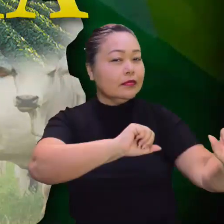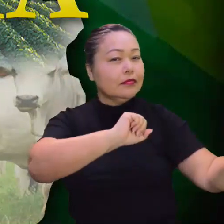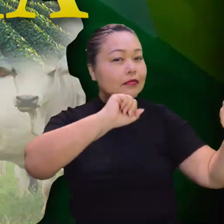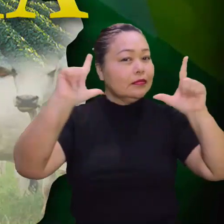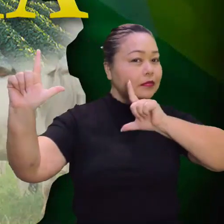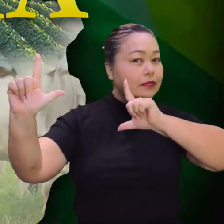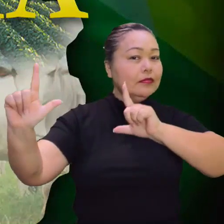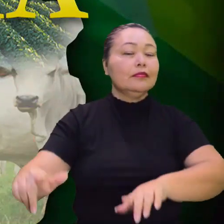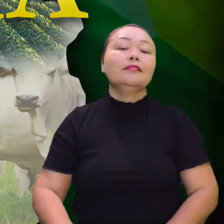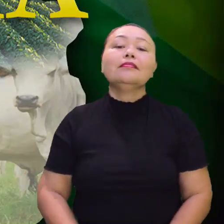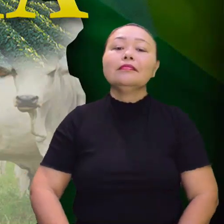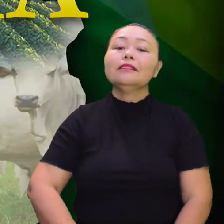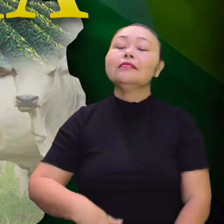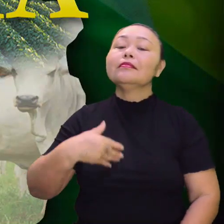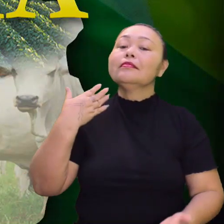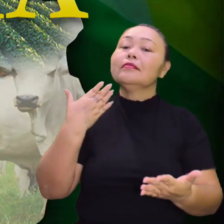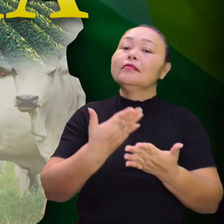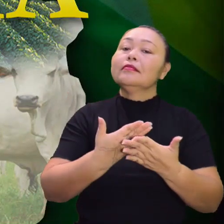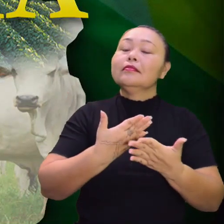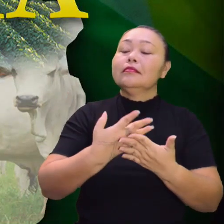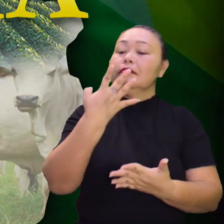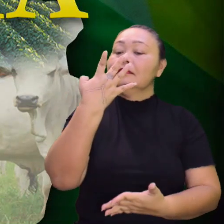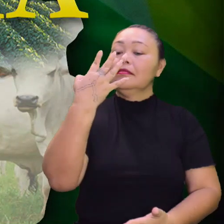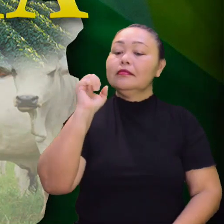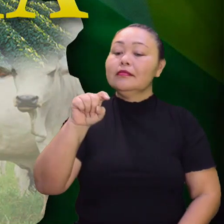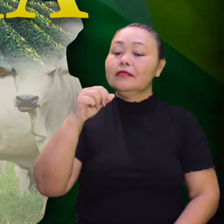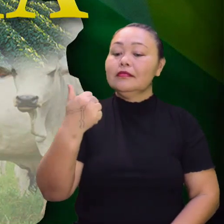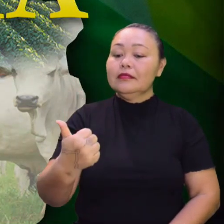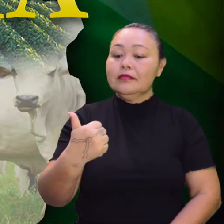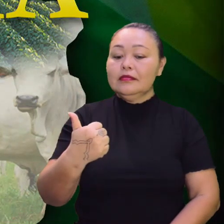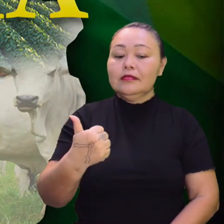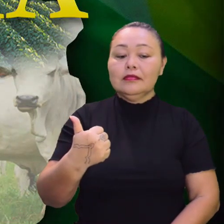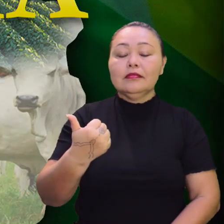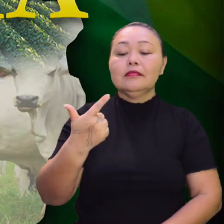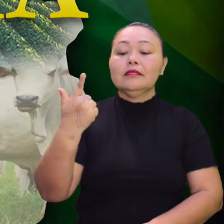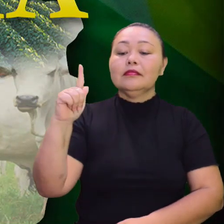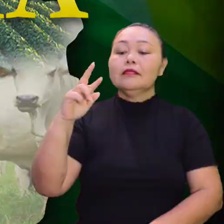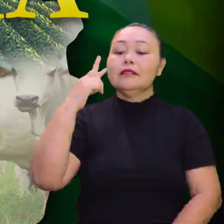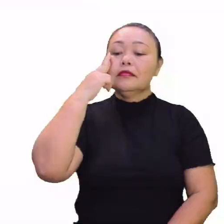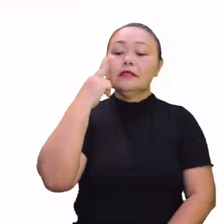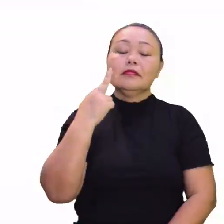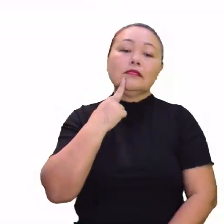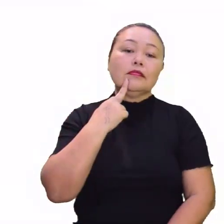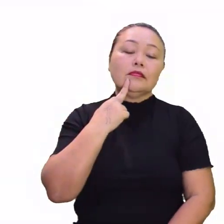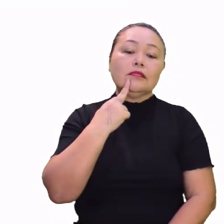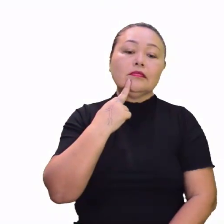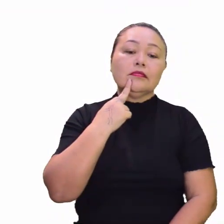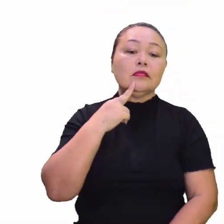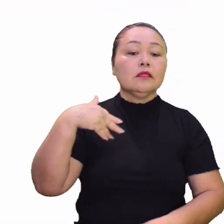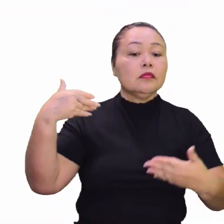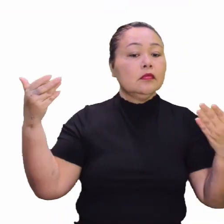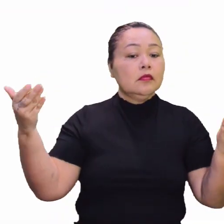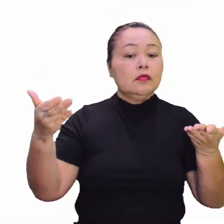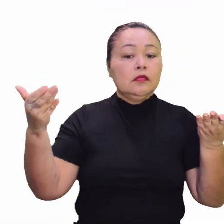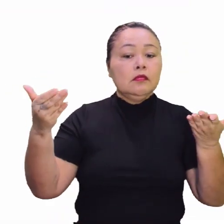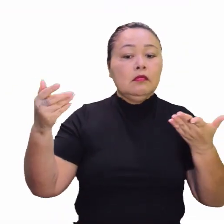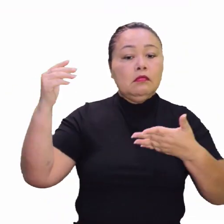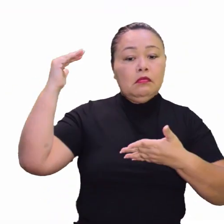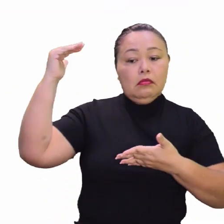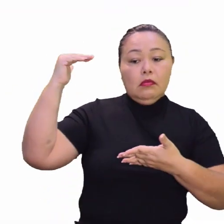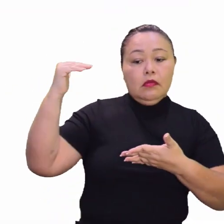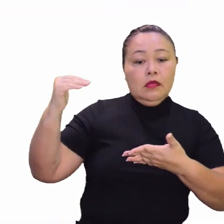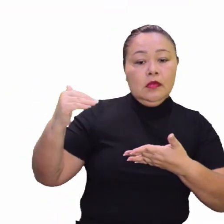lá. Aula 4.1, Geografia de Rondônia. Hoje nós iremos falar